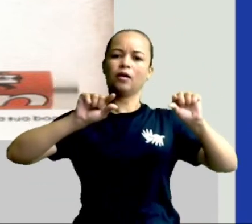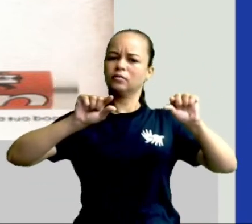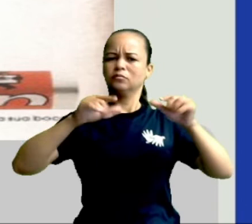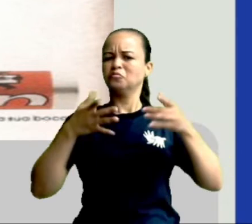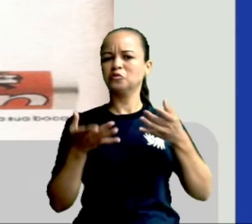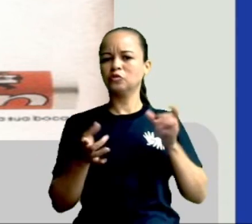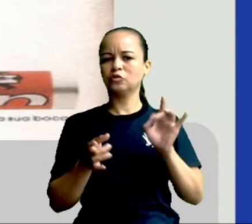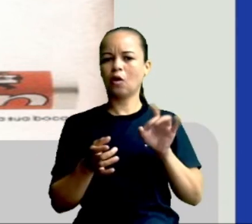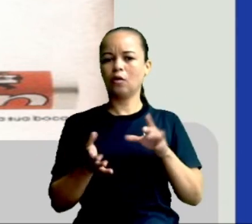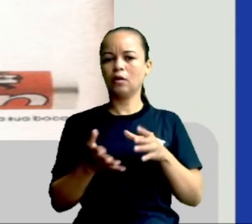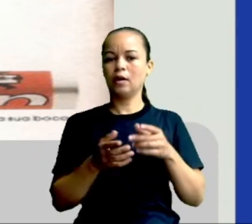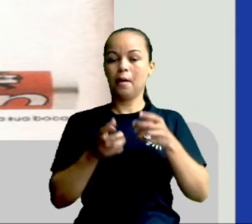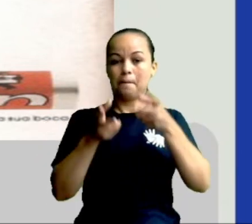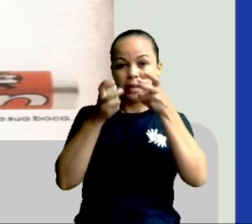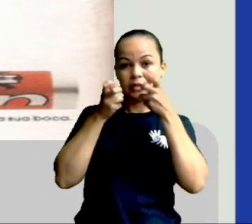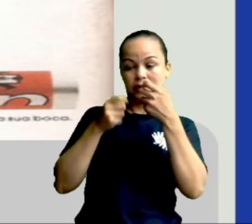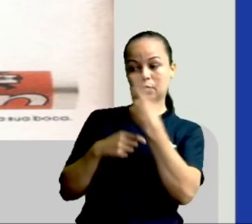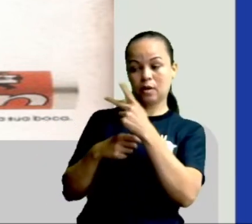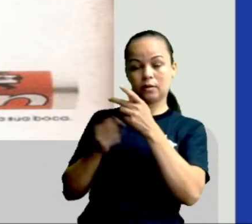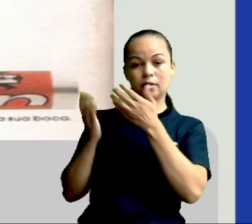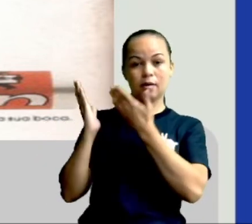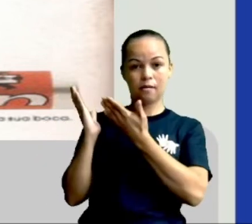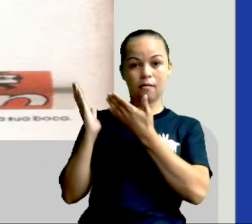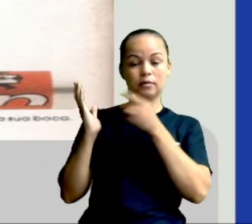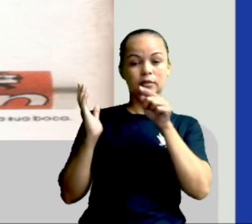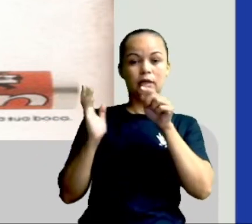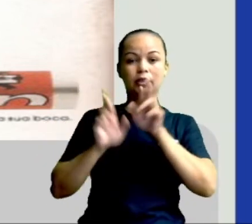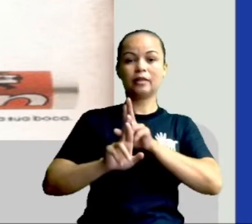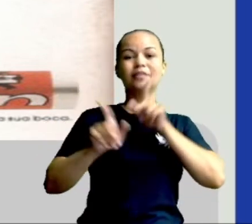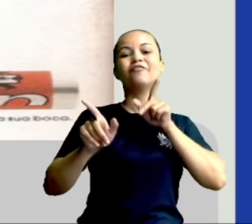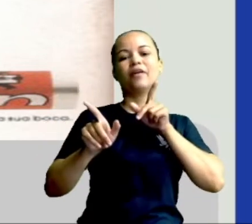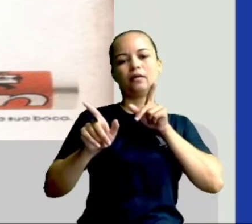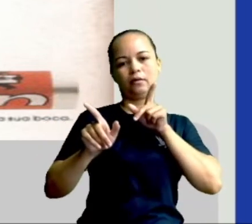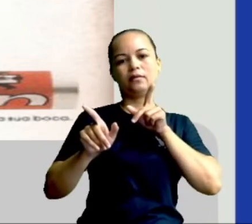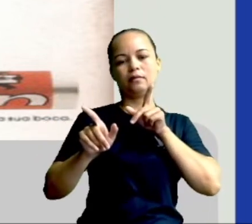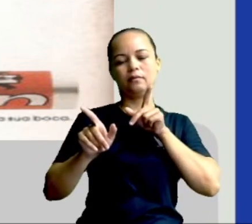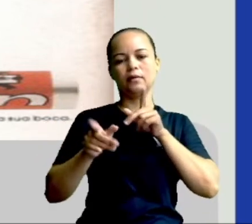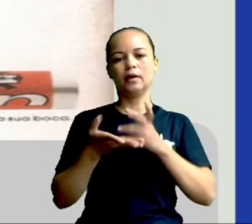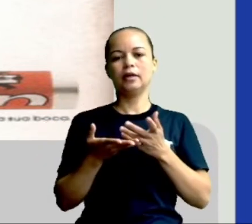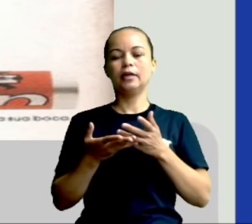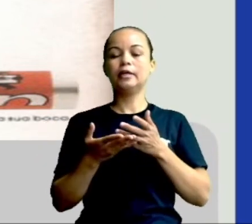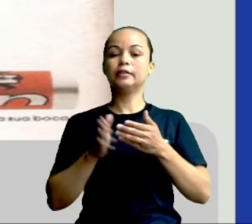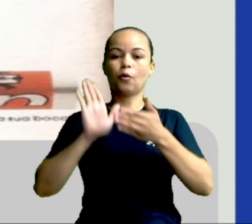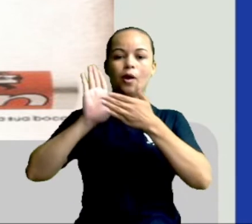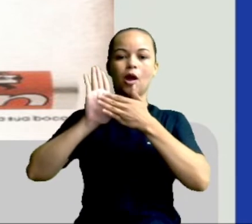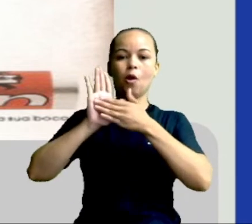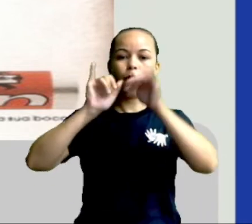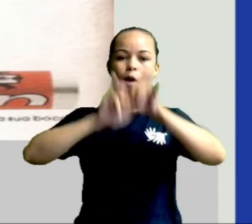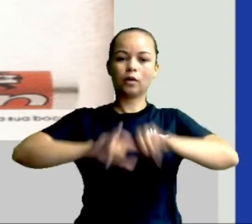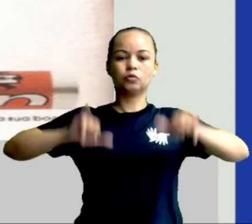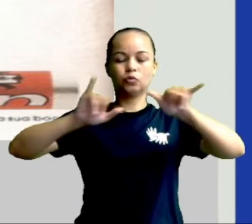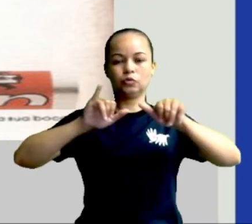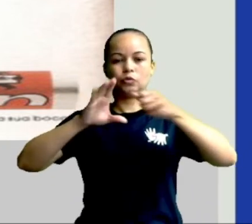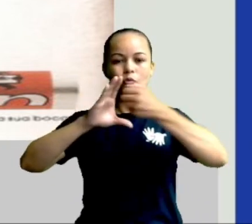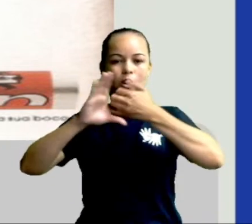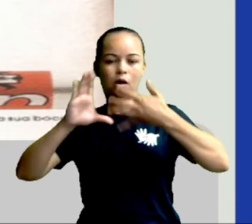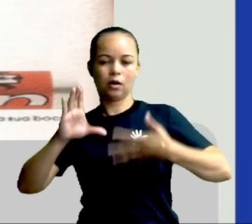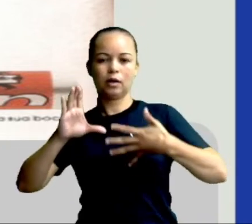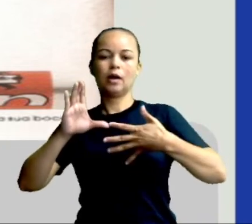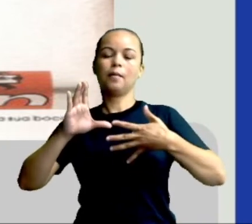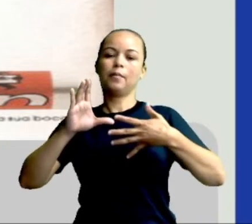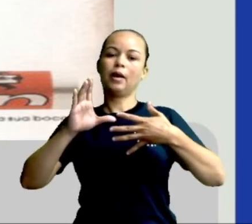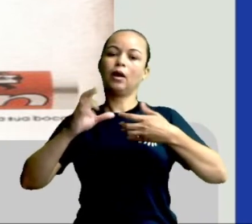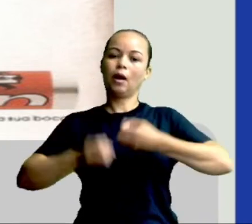baixo. Percebam que esse anúncio ele tem uma estrutura diferenciada. Então, é um anúncio que é caracterizado pela